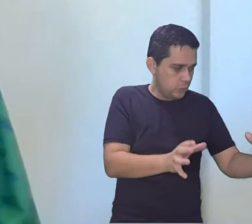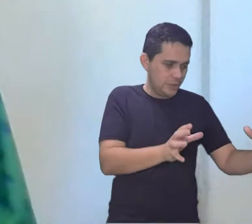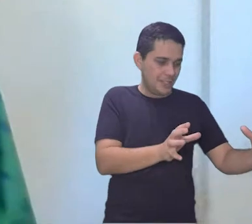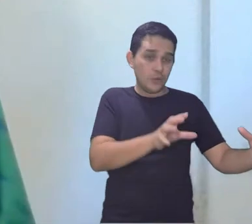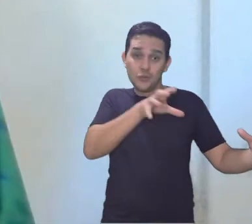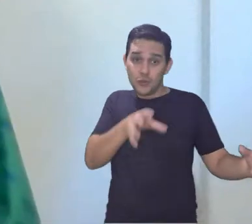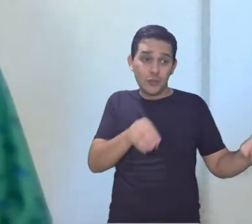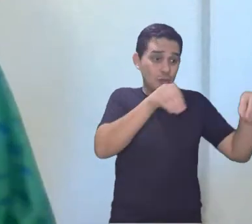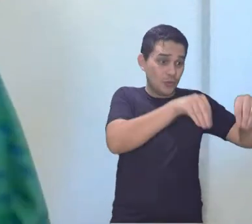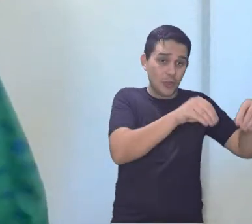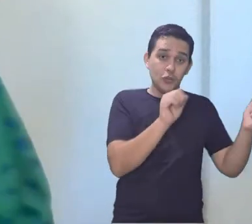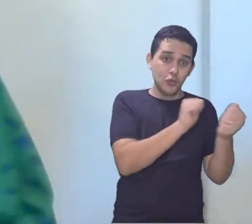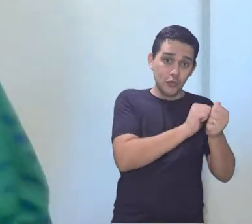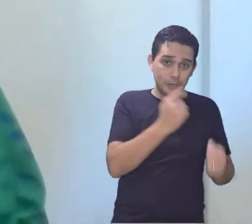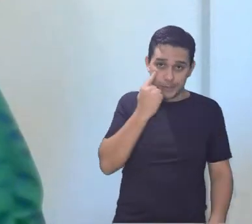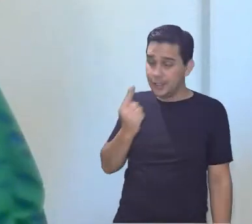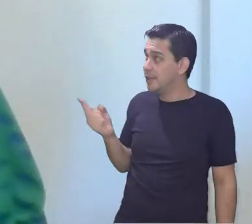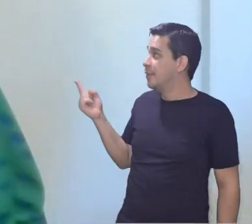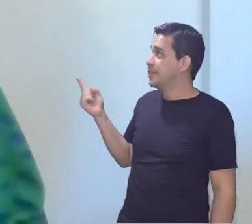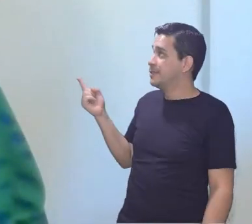estejam juntos,